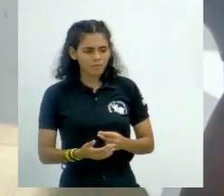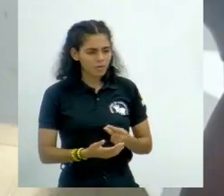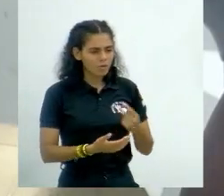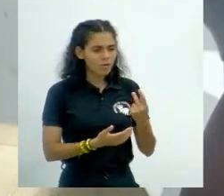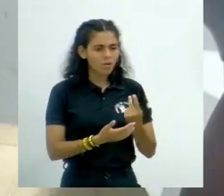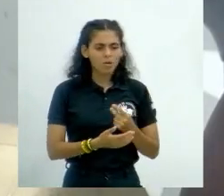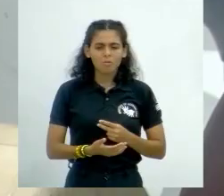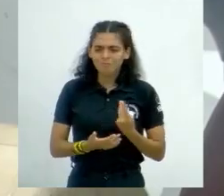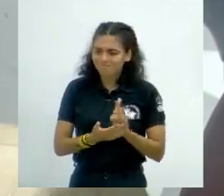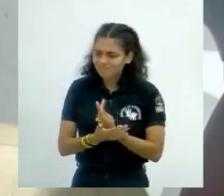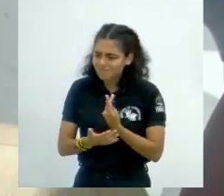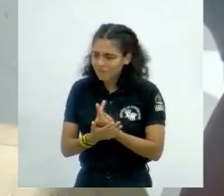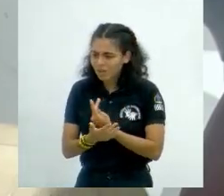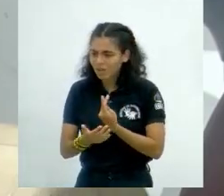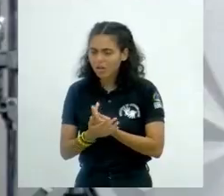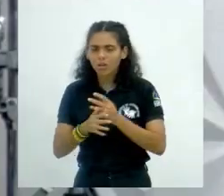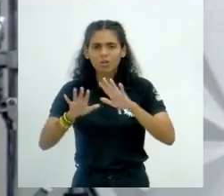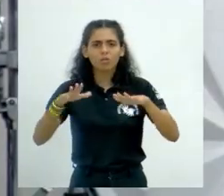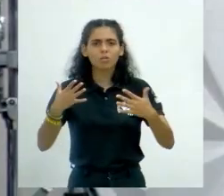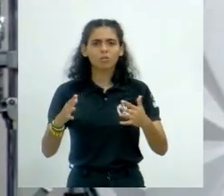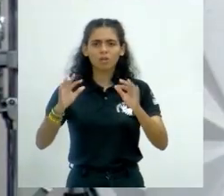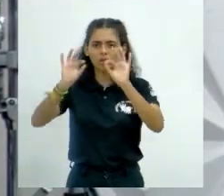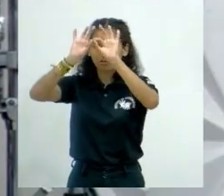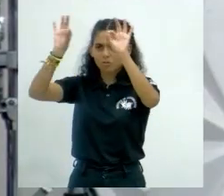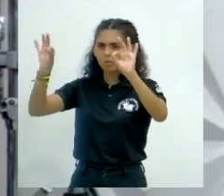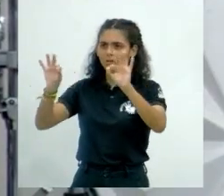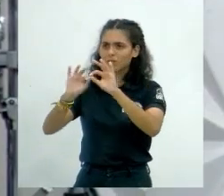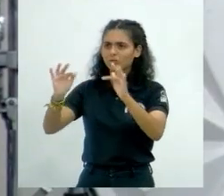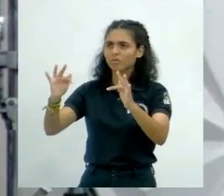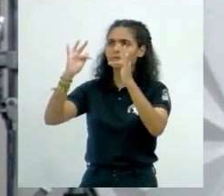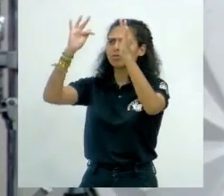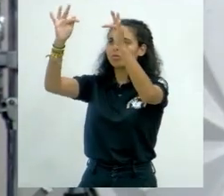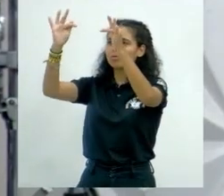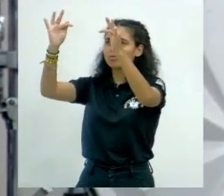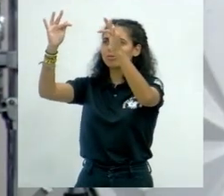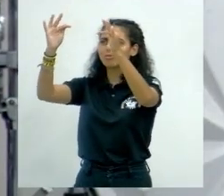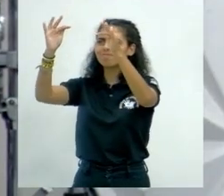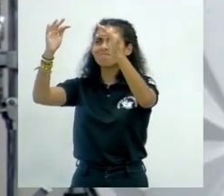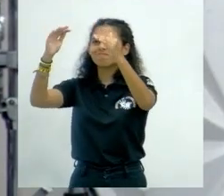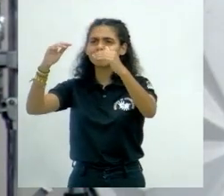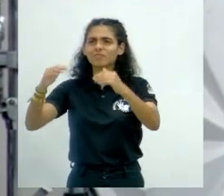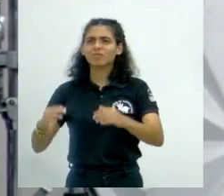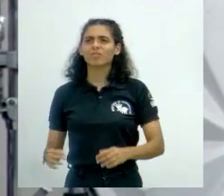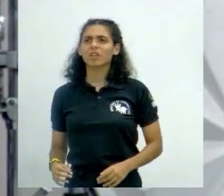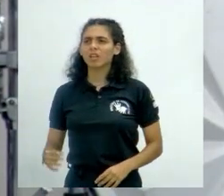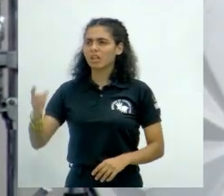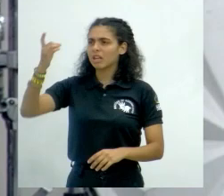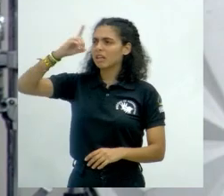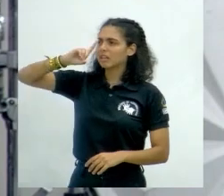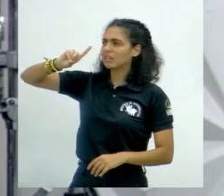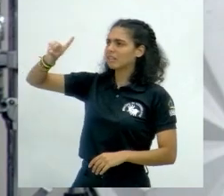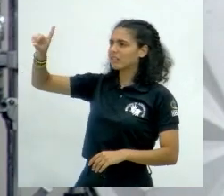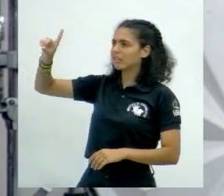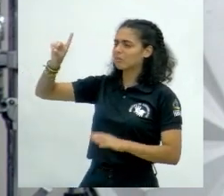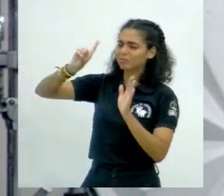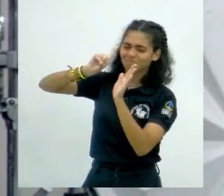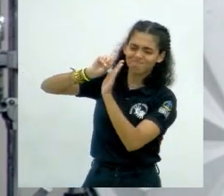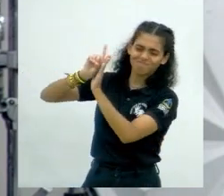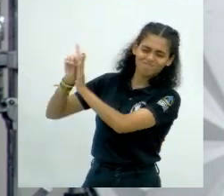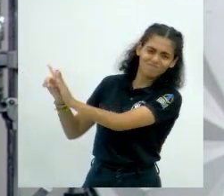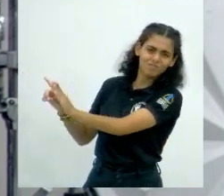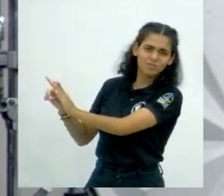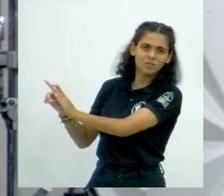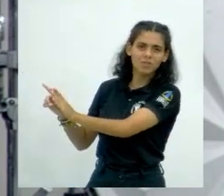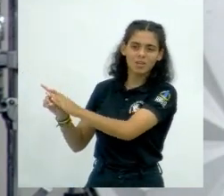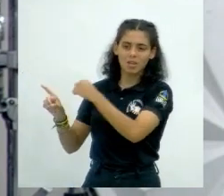sabedoria, ela está baseada nos meus próprios olhos. E aqui vale muito a pena a gente entender que essa é uma advertência de